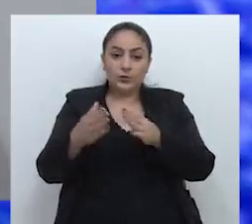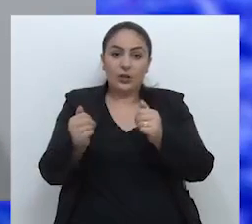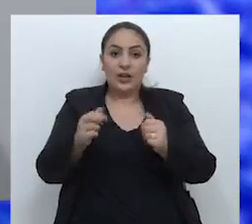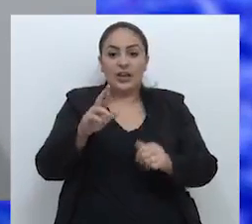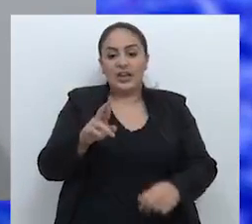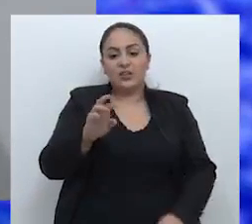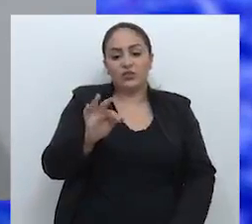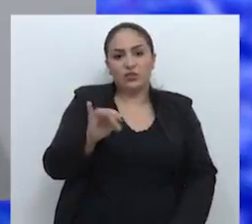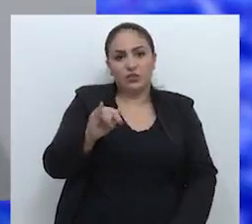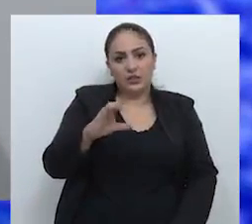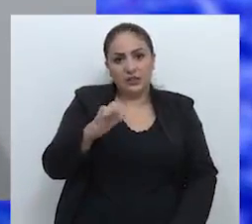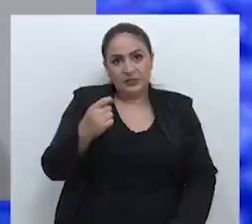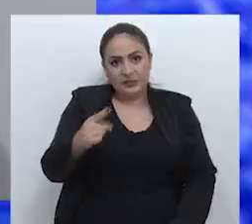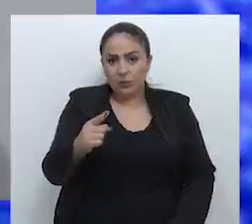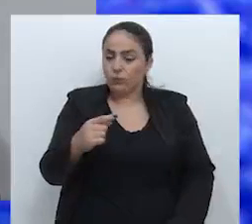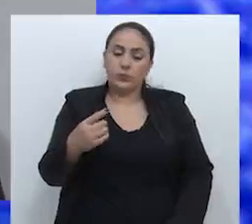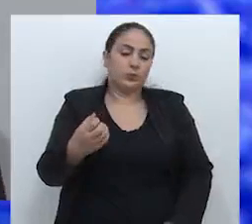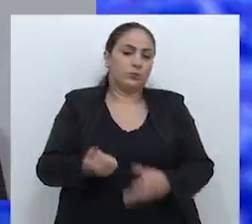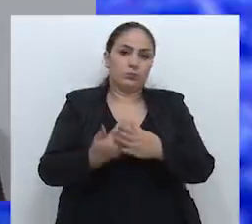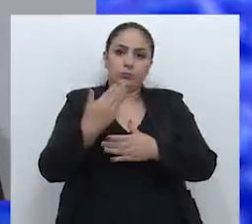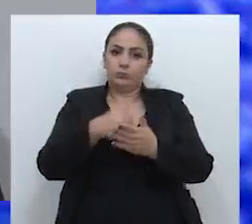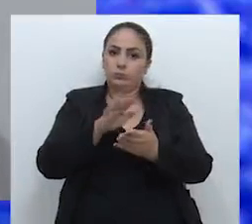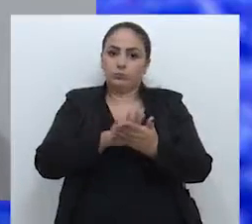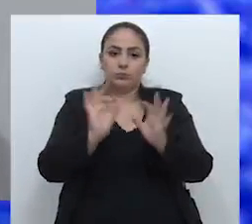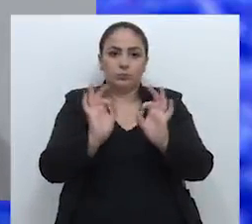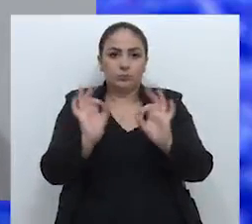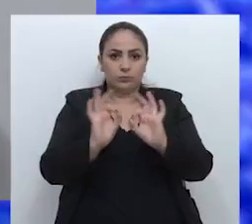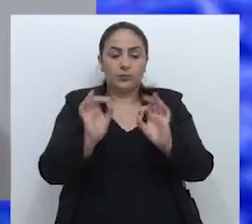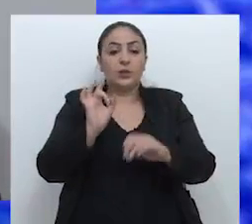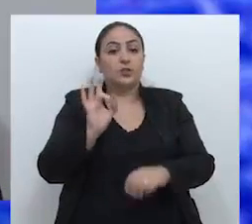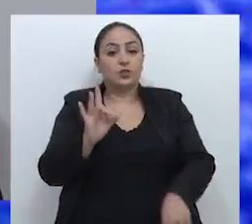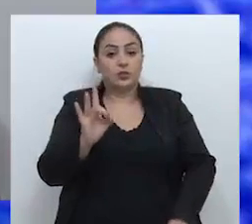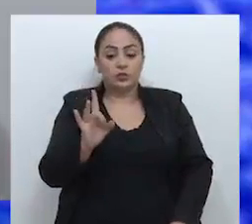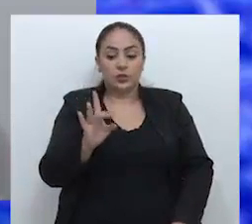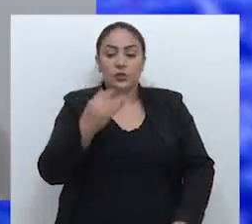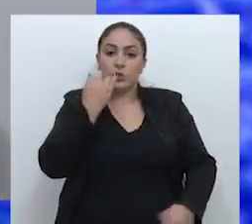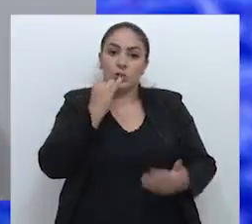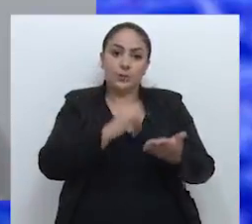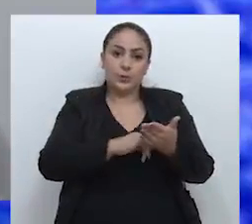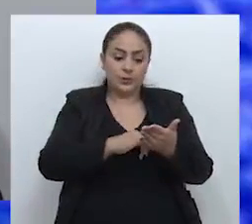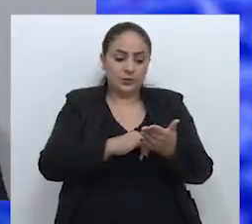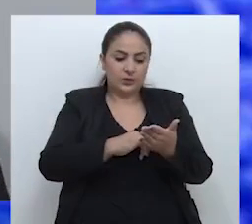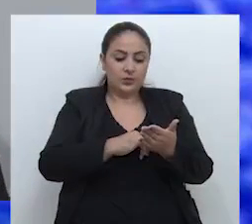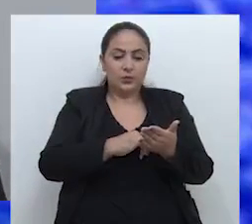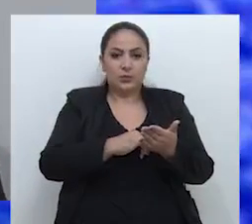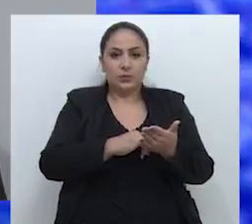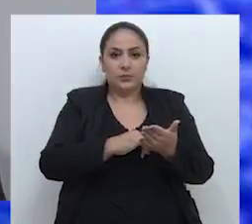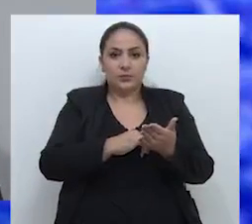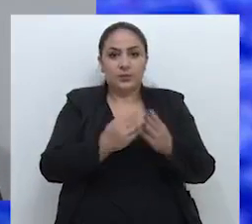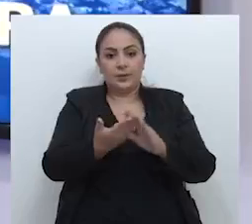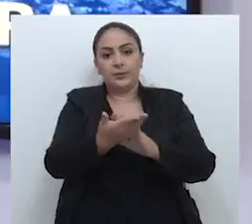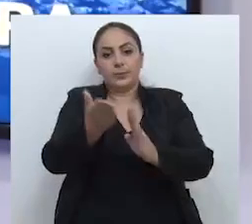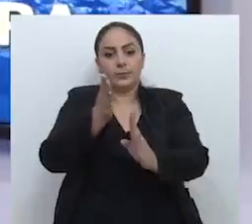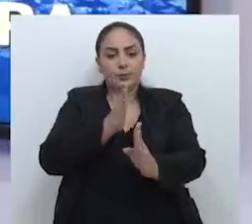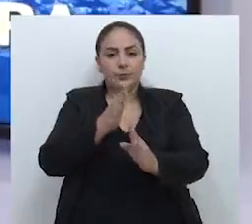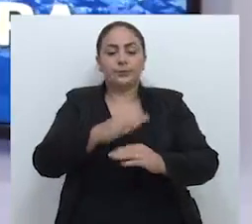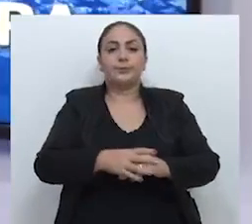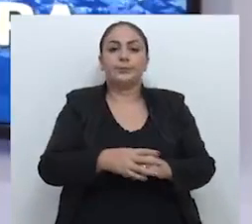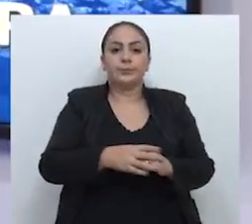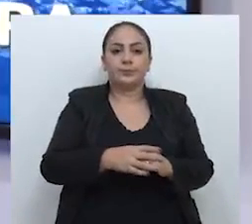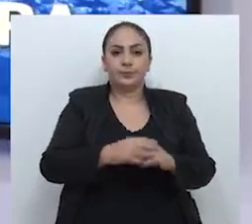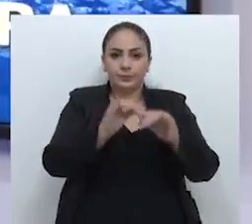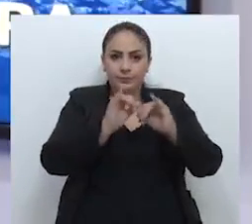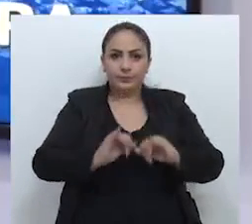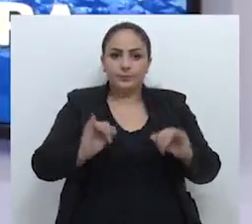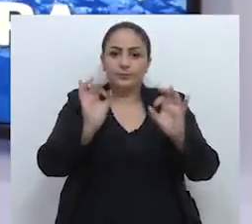do imposto de renda, que não gera multas, somente o imposto a restituir passa ao final da fila. A